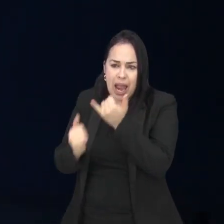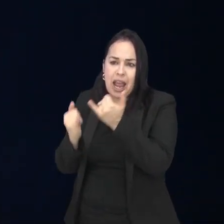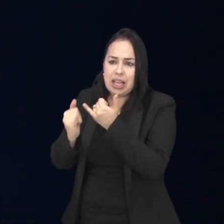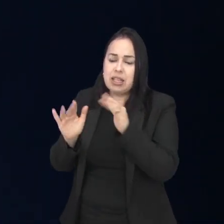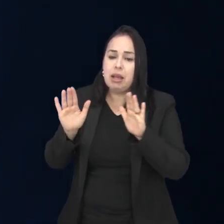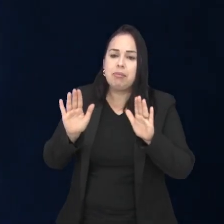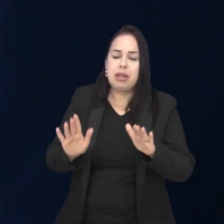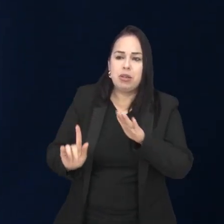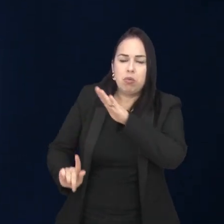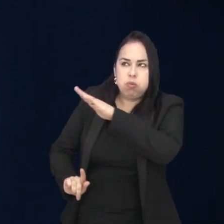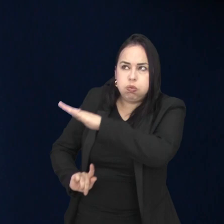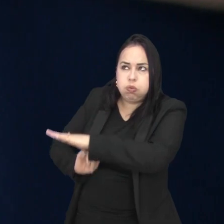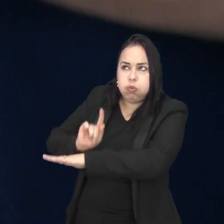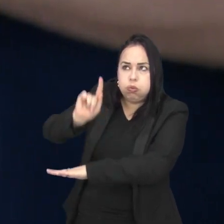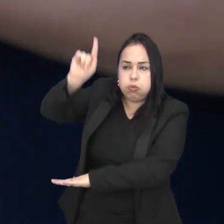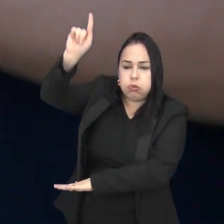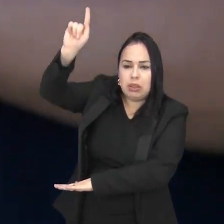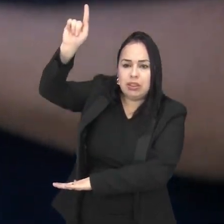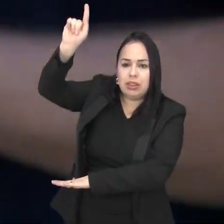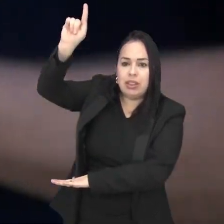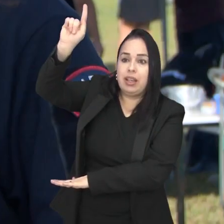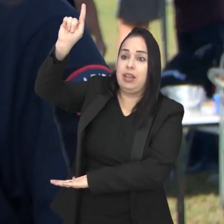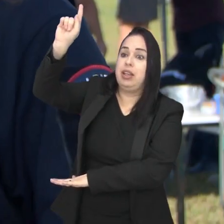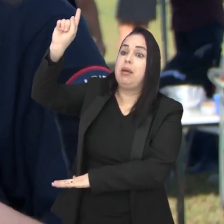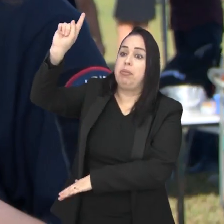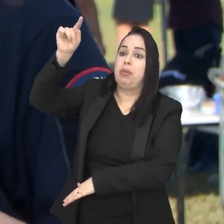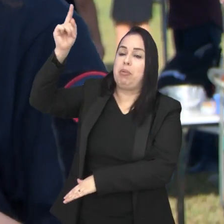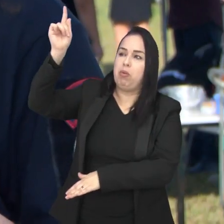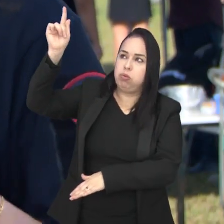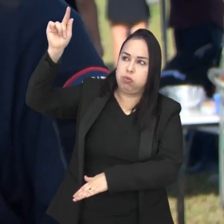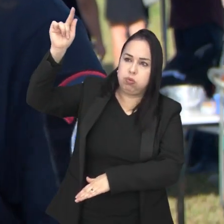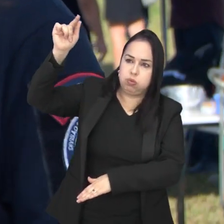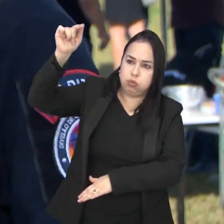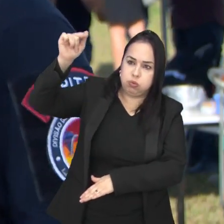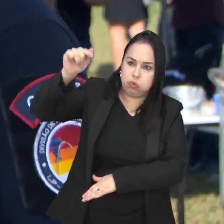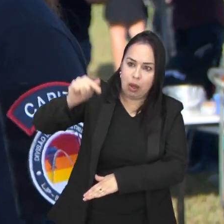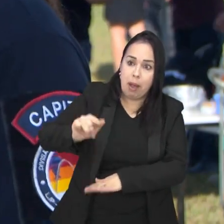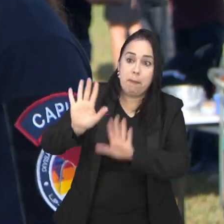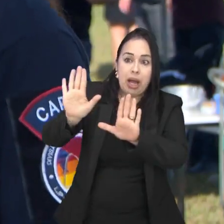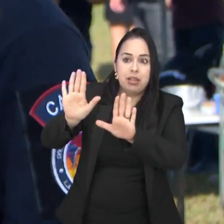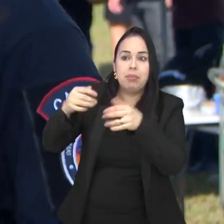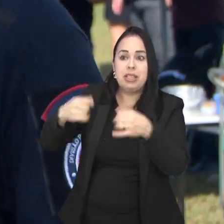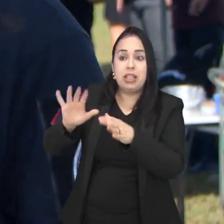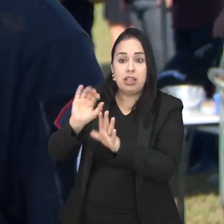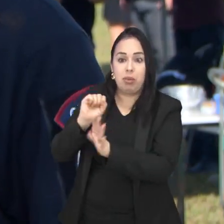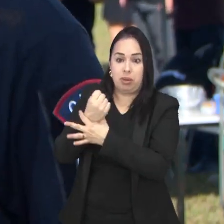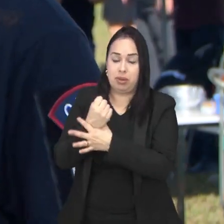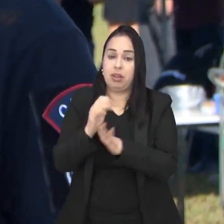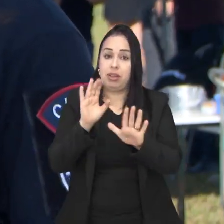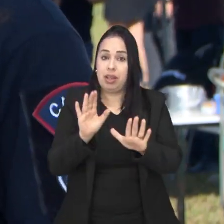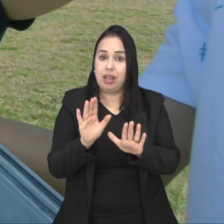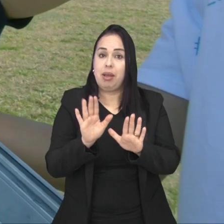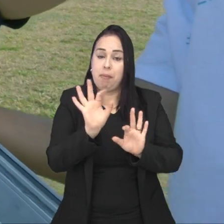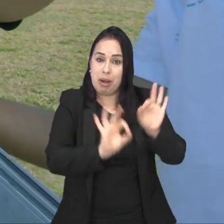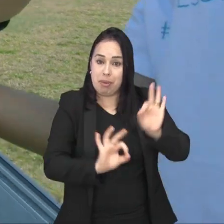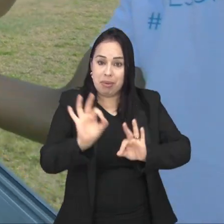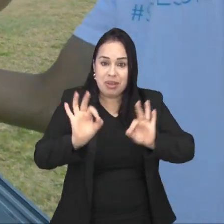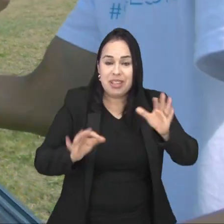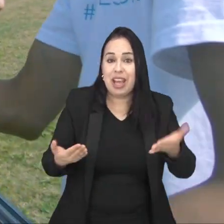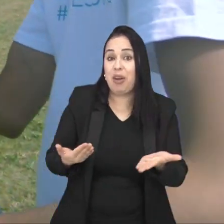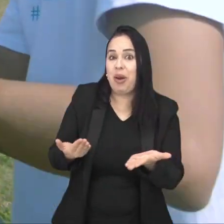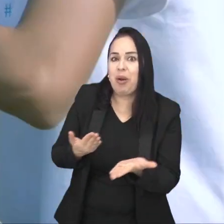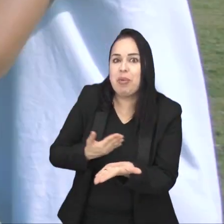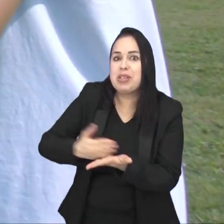a 125 metros. Lançar ele e ele voltar para a gente sem nenhuma trinca, com segurança. E depois